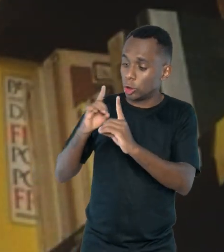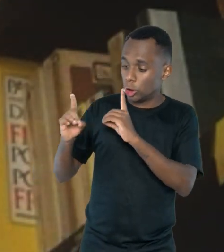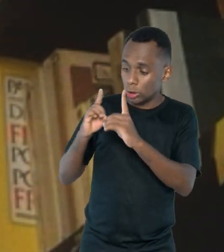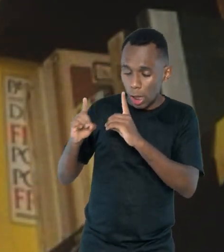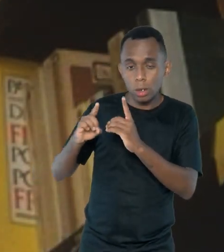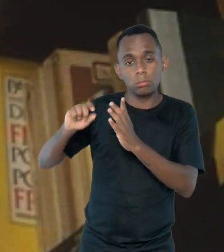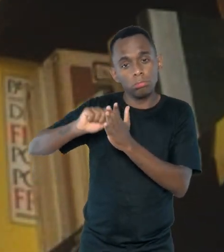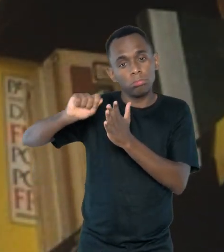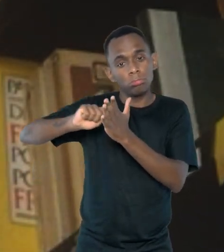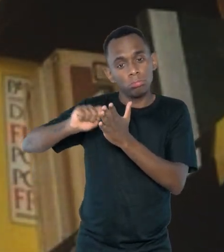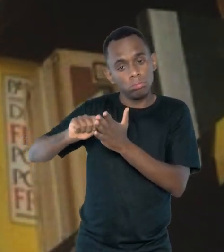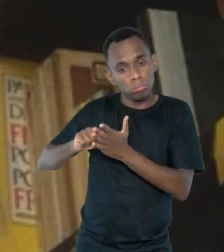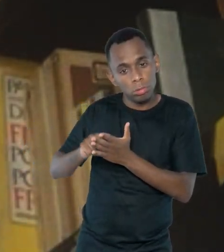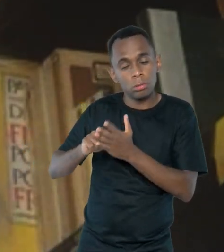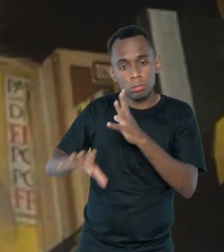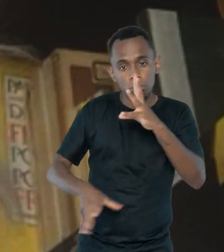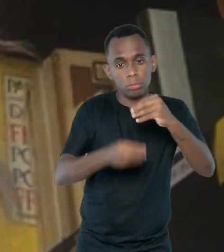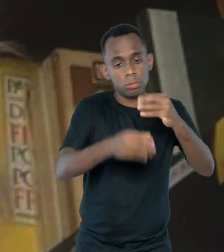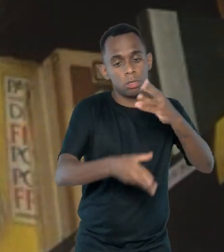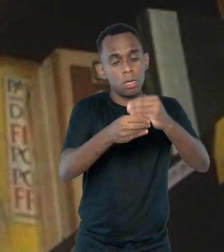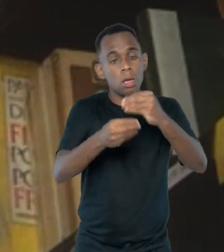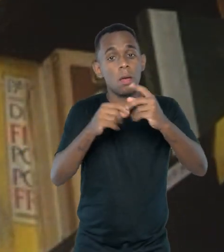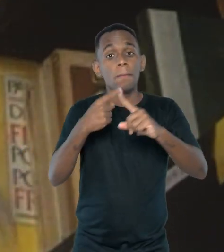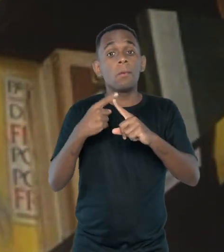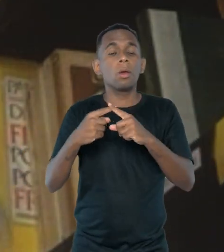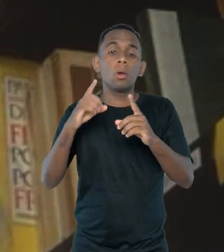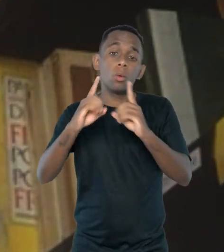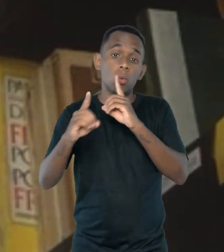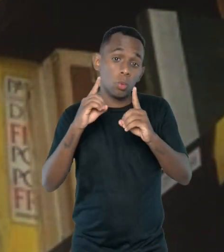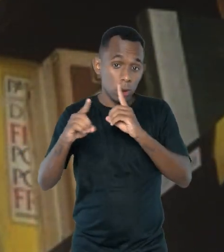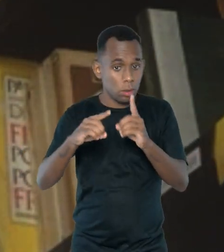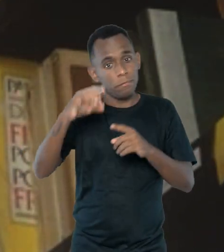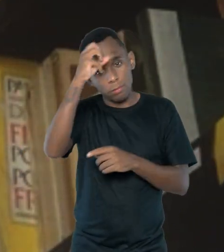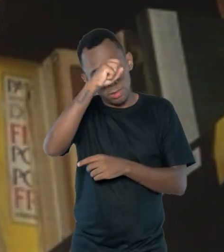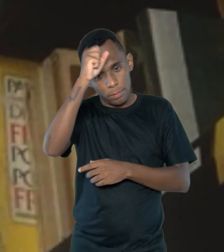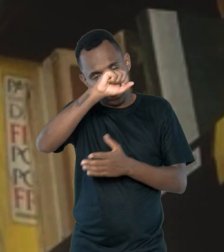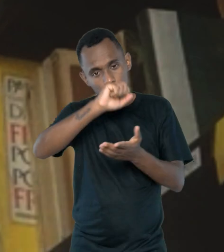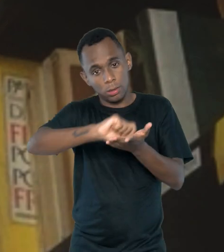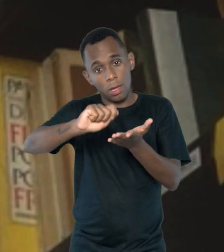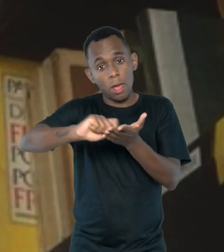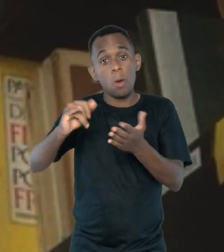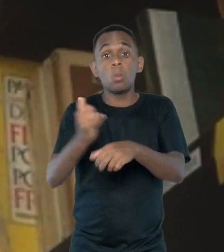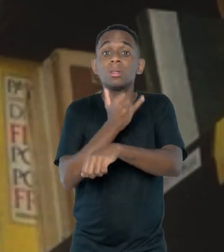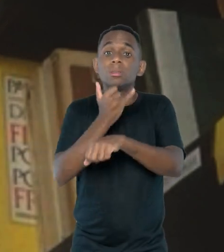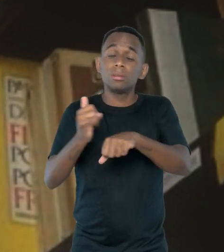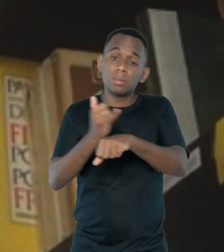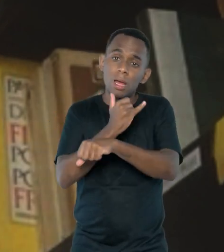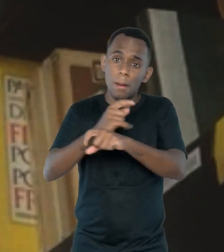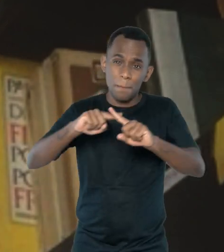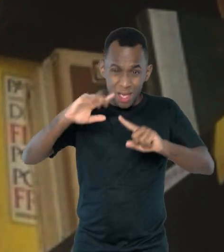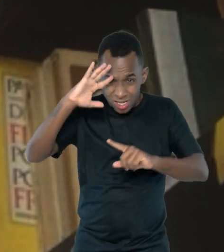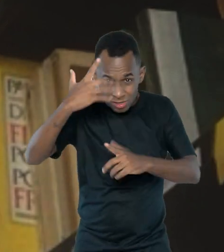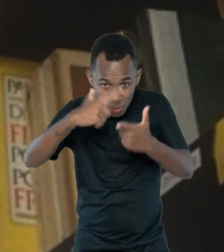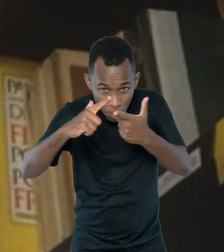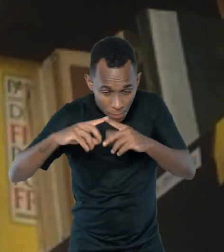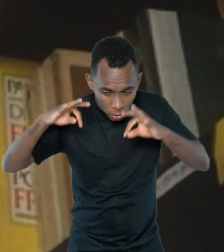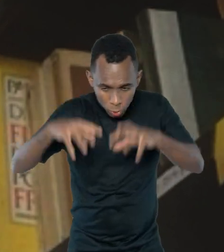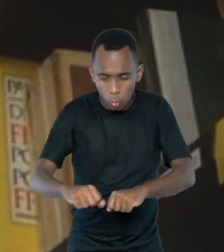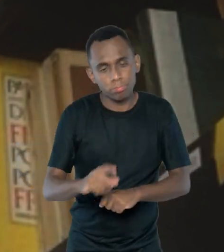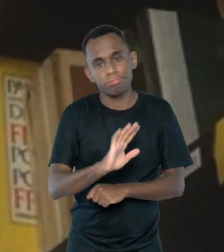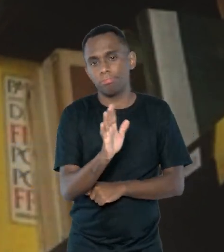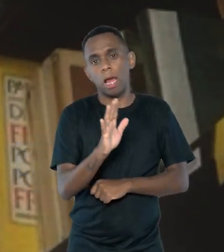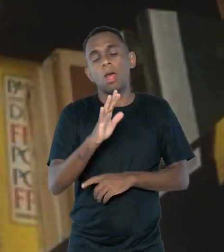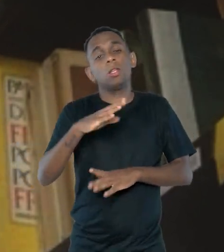para complementar o livro didático, porque o livro didático ele é uma ferramenta, mas ele não resolve tudo. Então, o